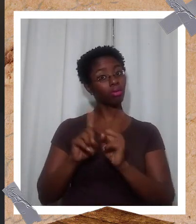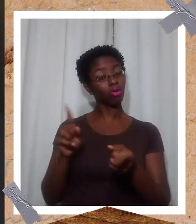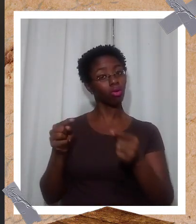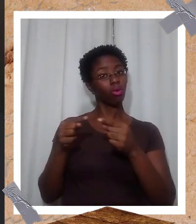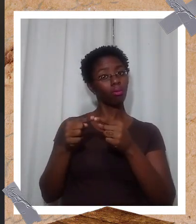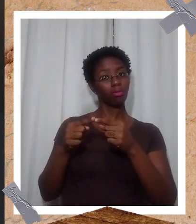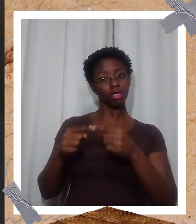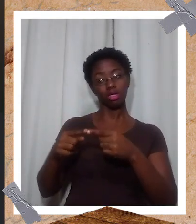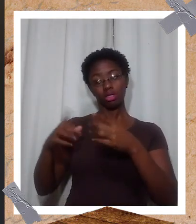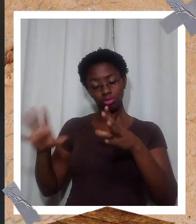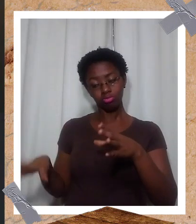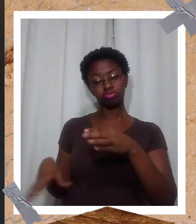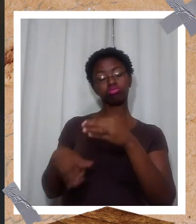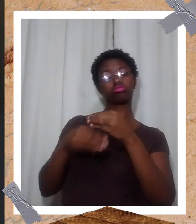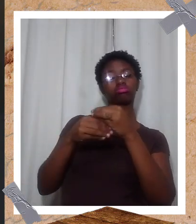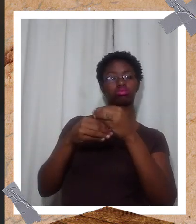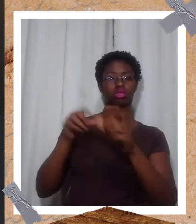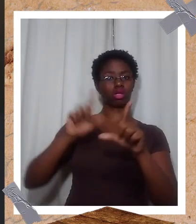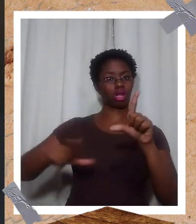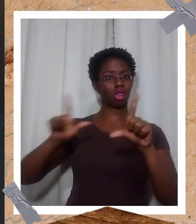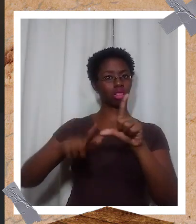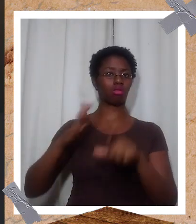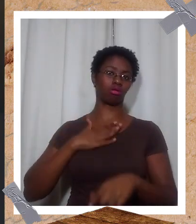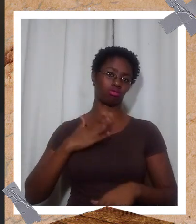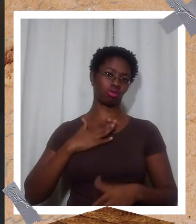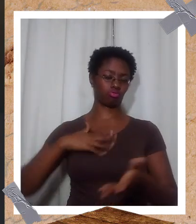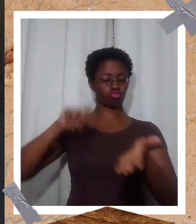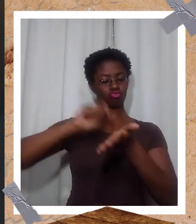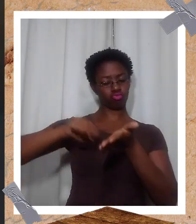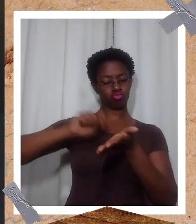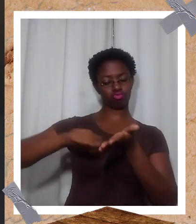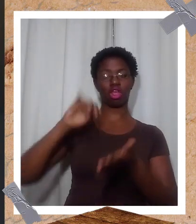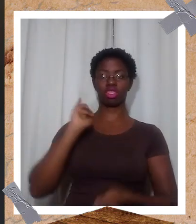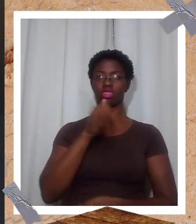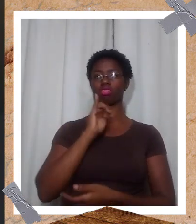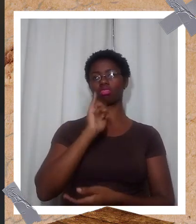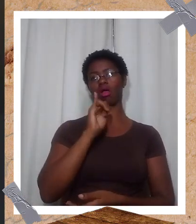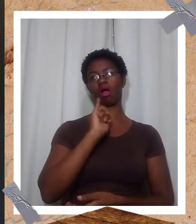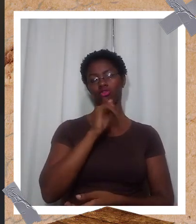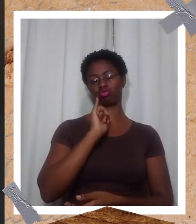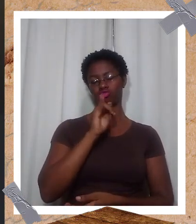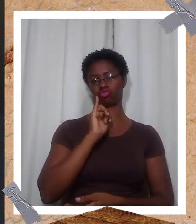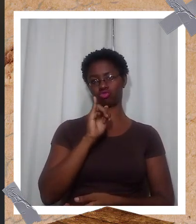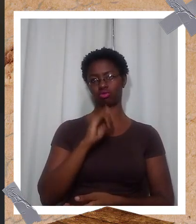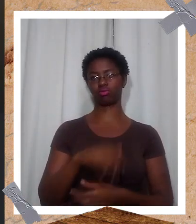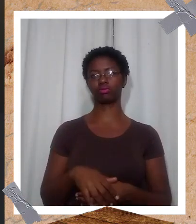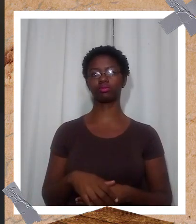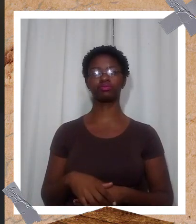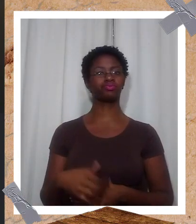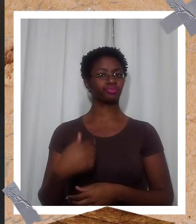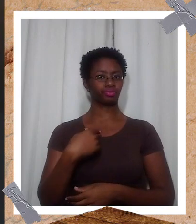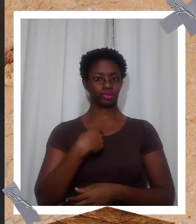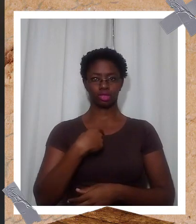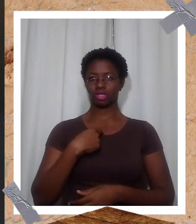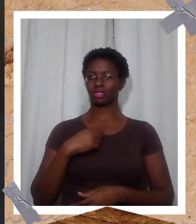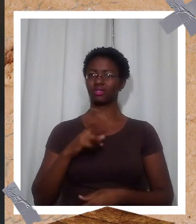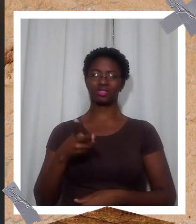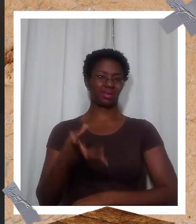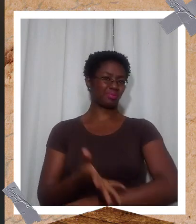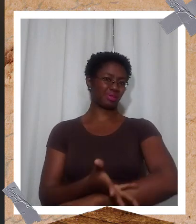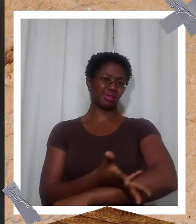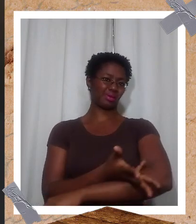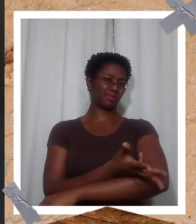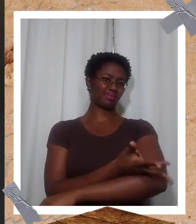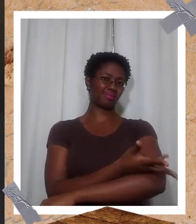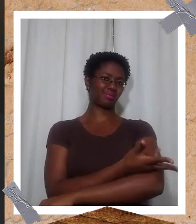também para a minha literatura, né? Uma literatura narrativa, né? E eu fico muito, muito emocionado assim